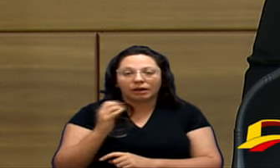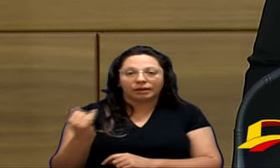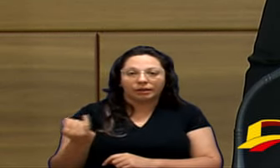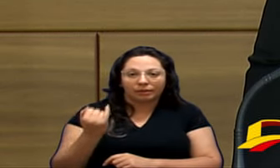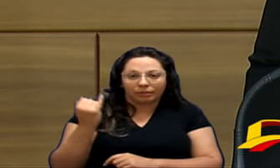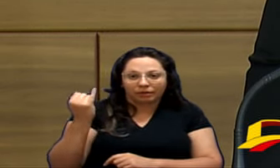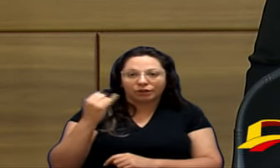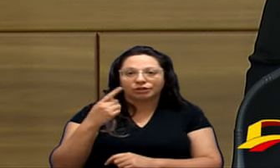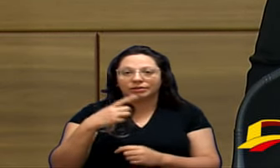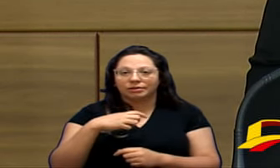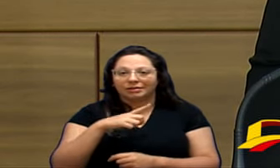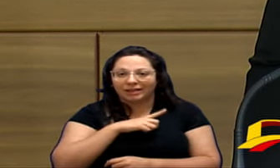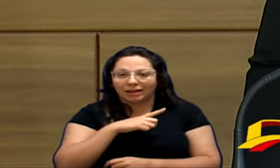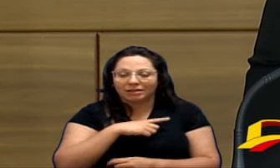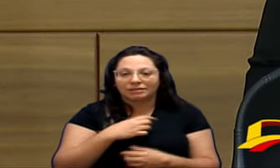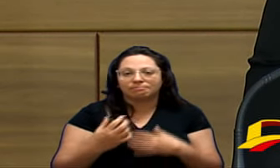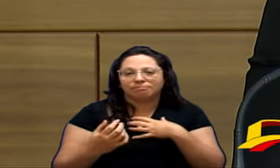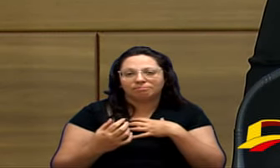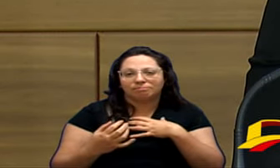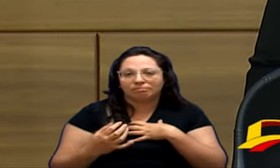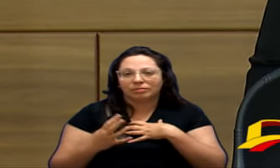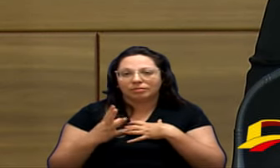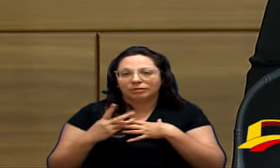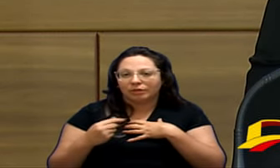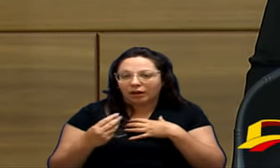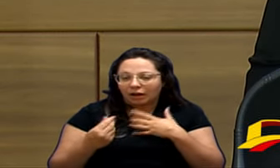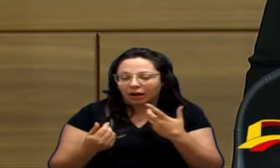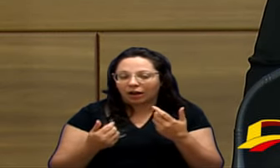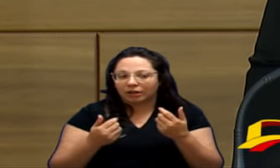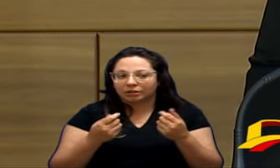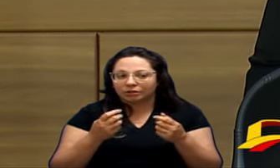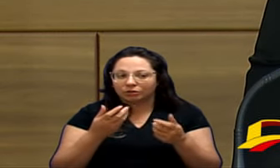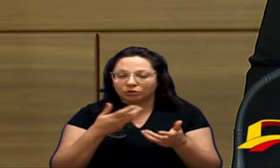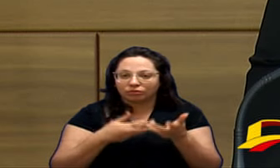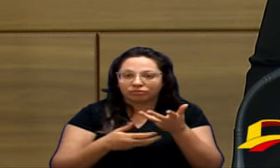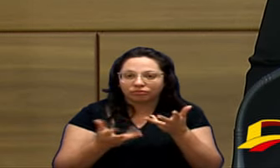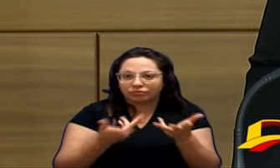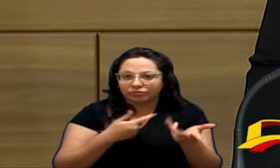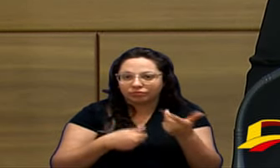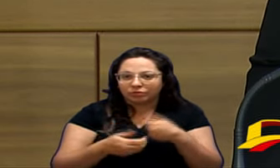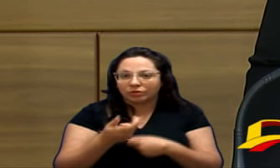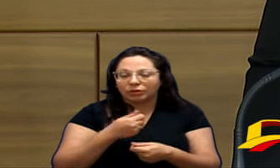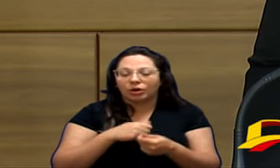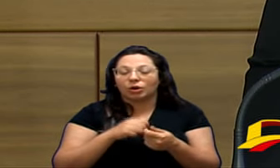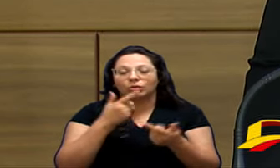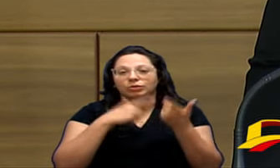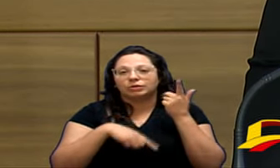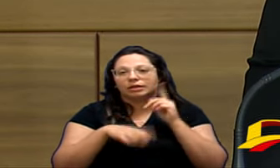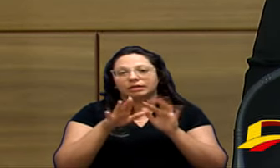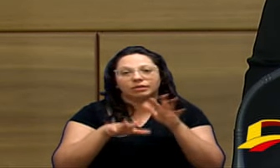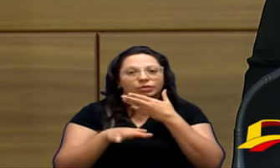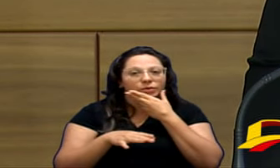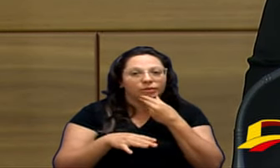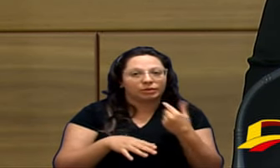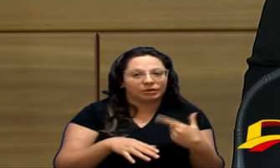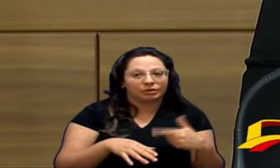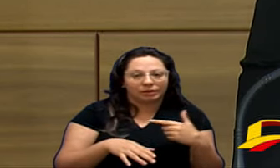a mulher ela tem aquela sensibilidade para para dar com esse tipo de situação que o homem né na maioria das vezes aí não